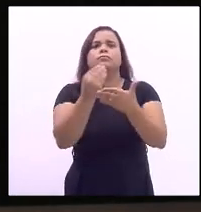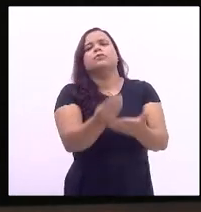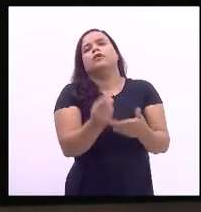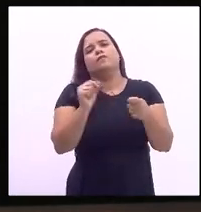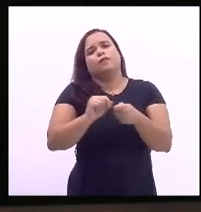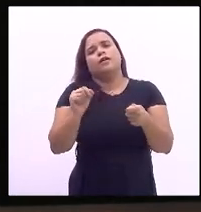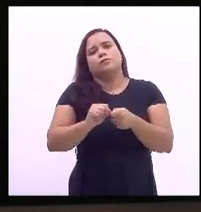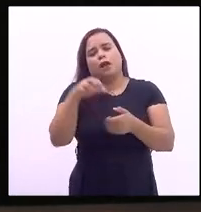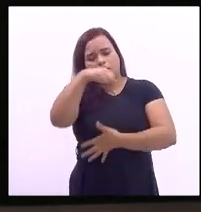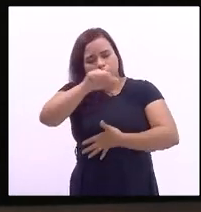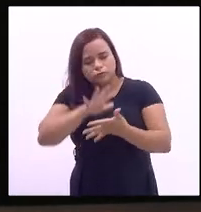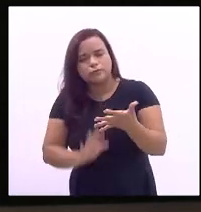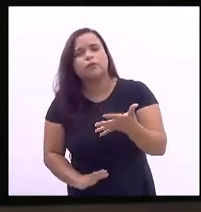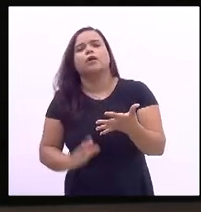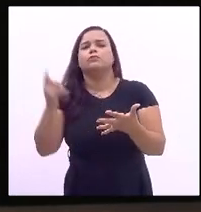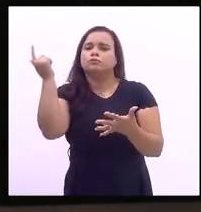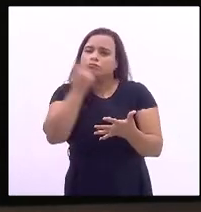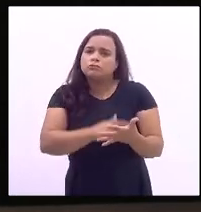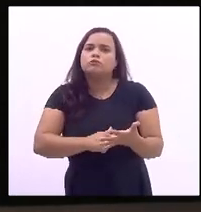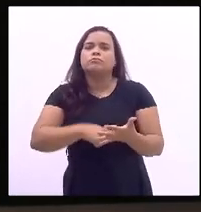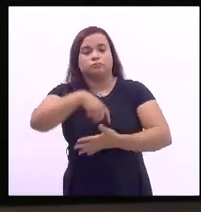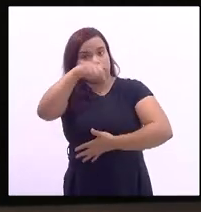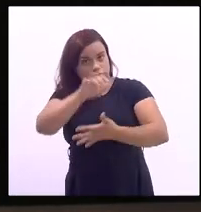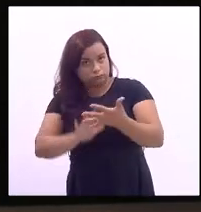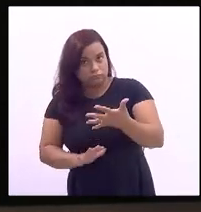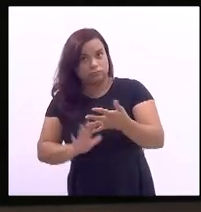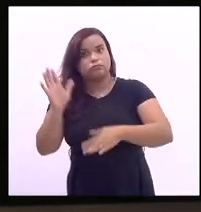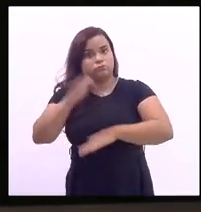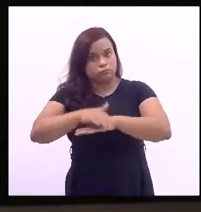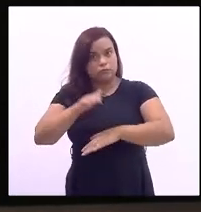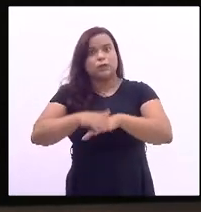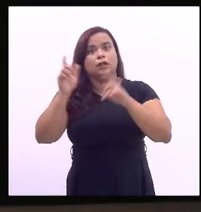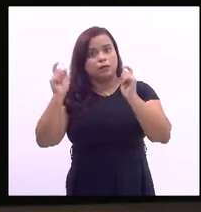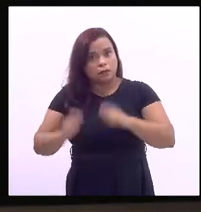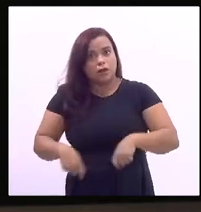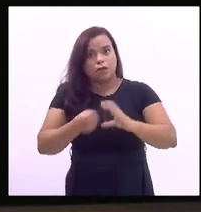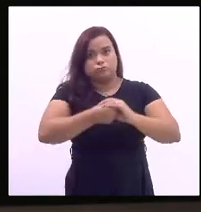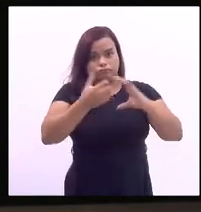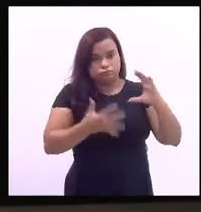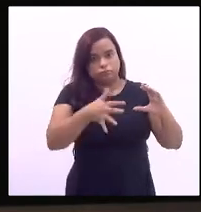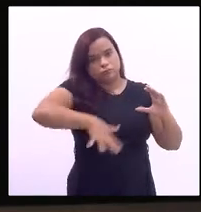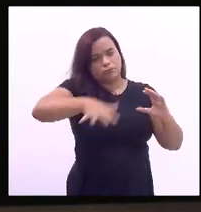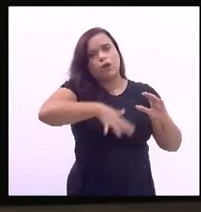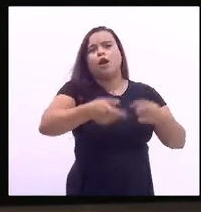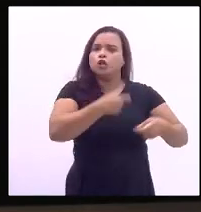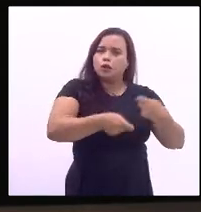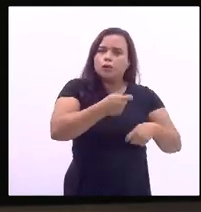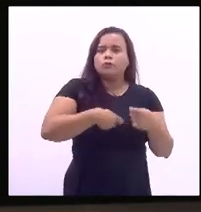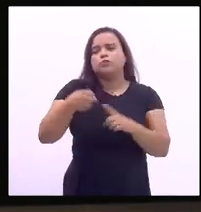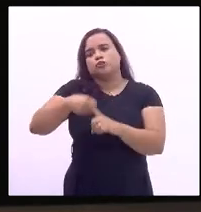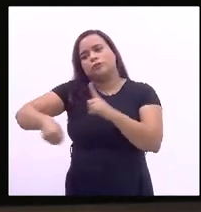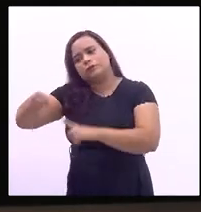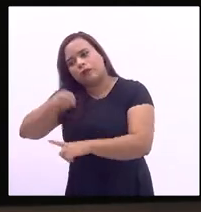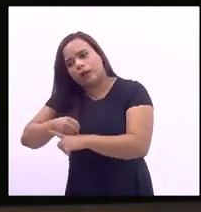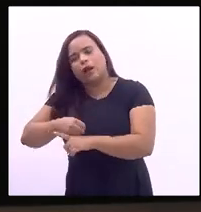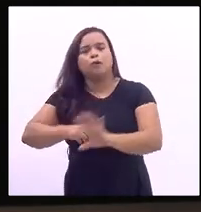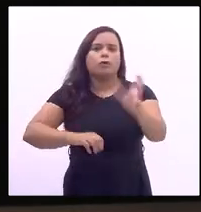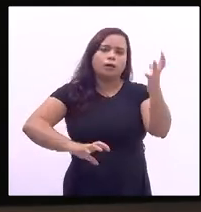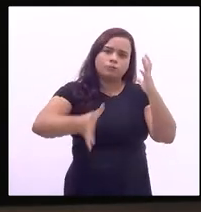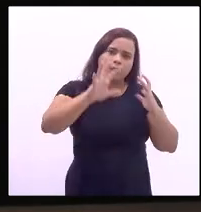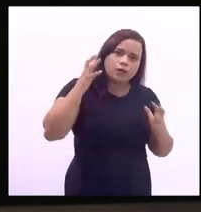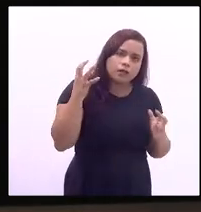de atividades atividades essa que poderão ser de caráter econômico de caráter social de caráter Ambiental